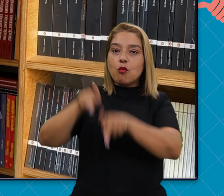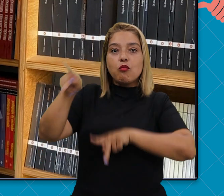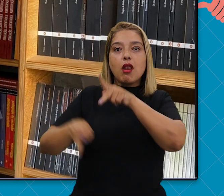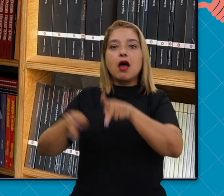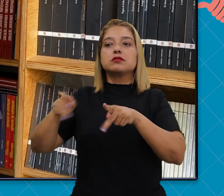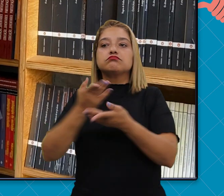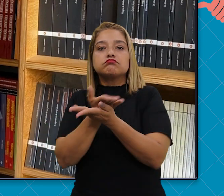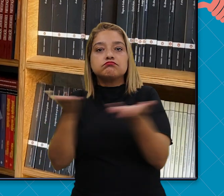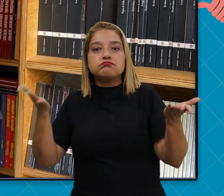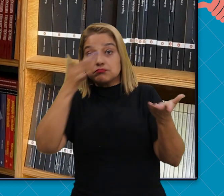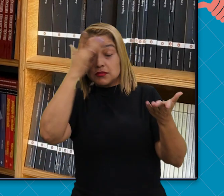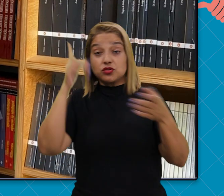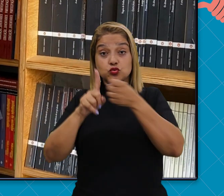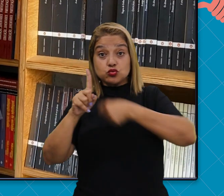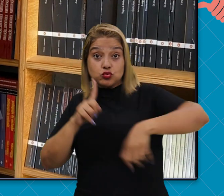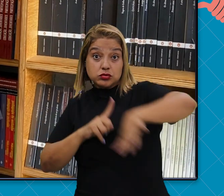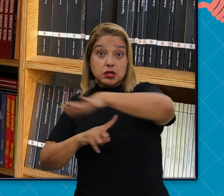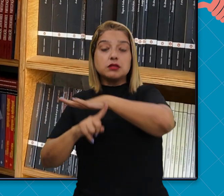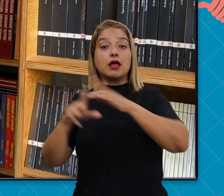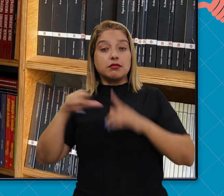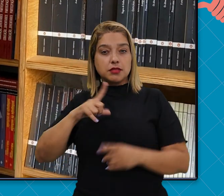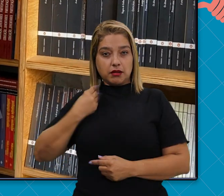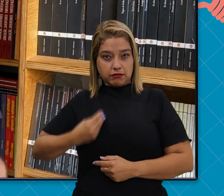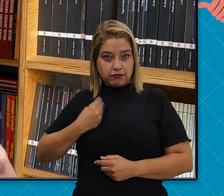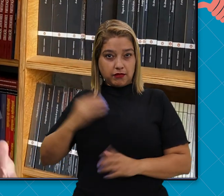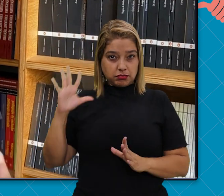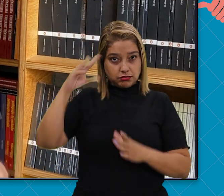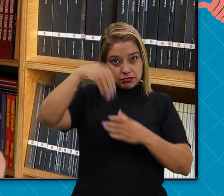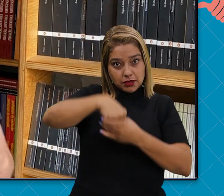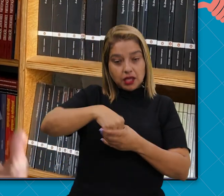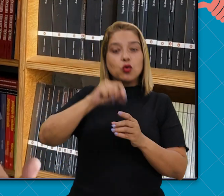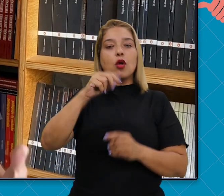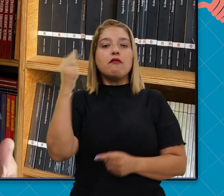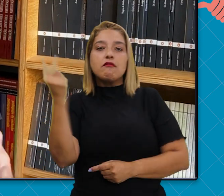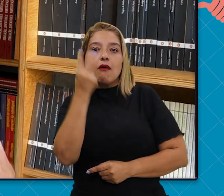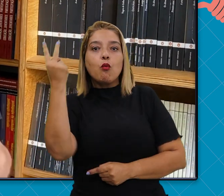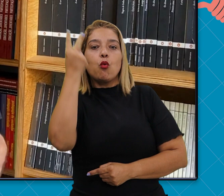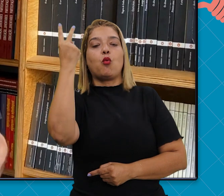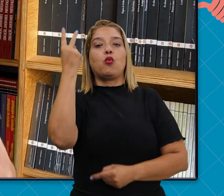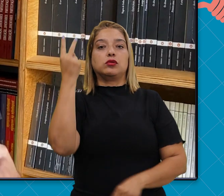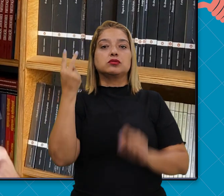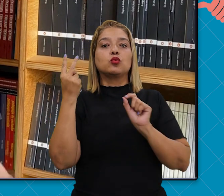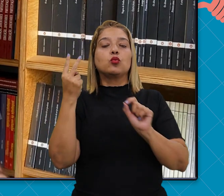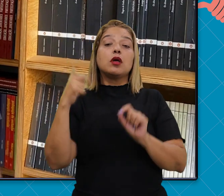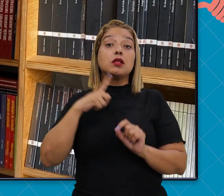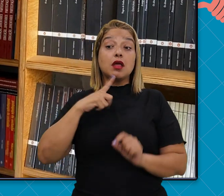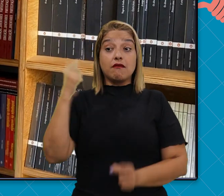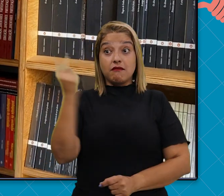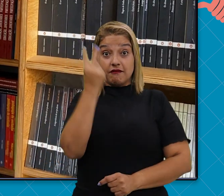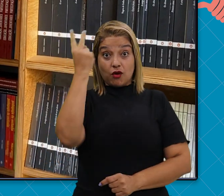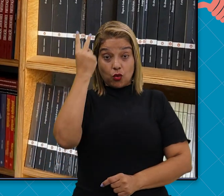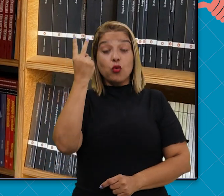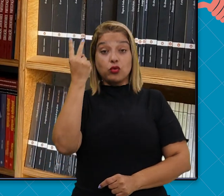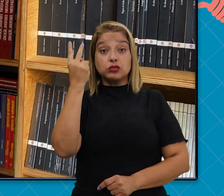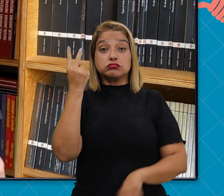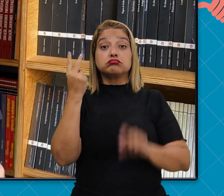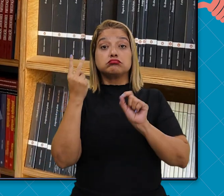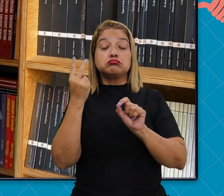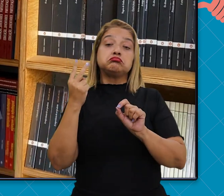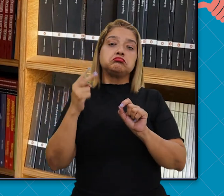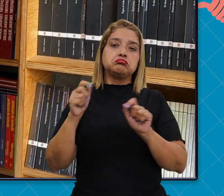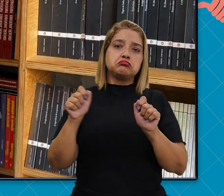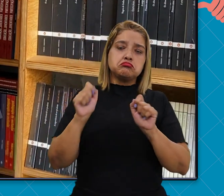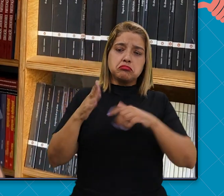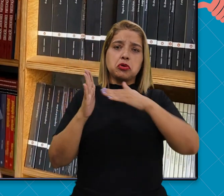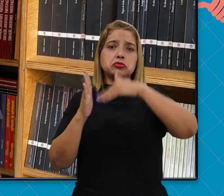da comunidade no qual ele está inserido, valores, atribuições de valor. Esses valores podem ser